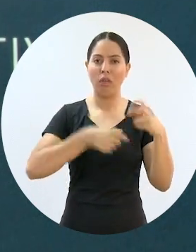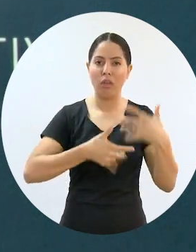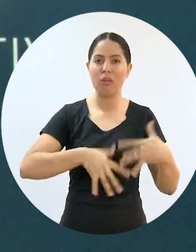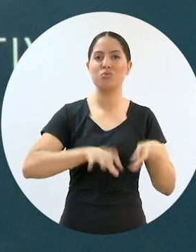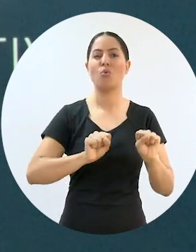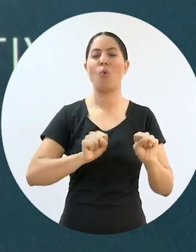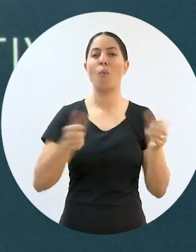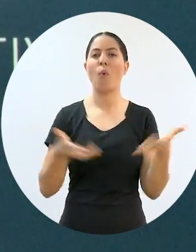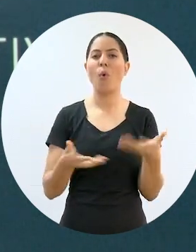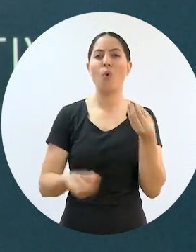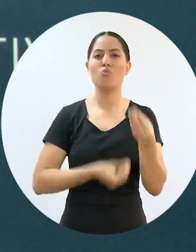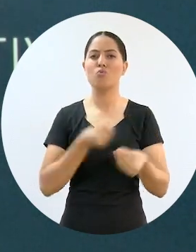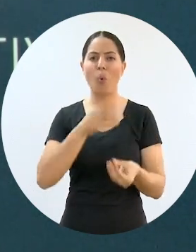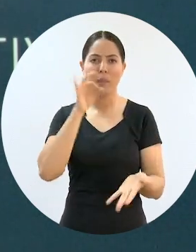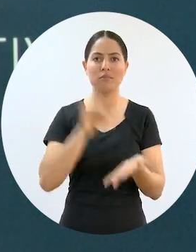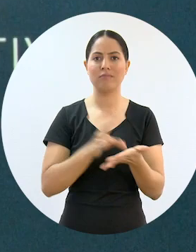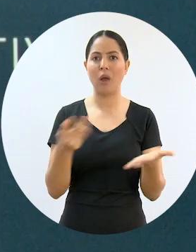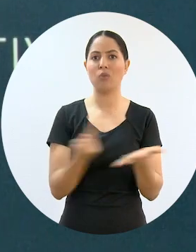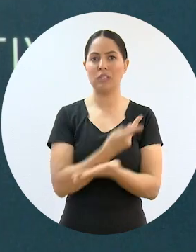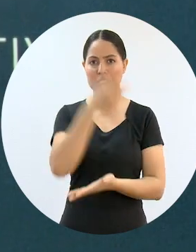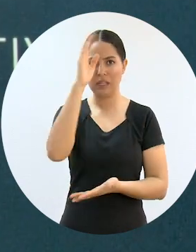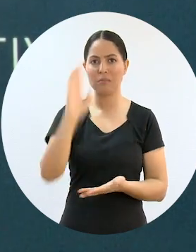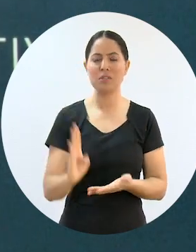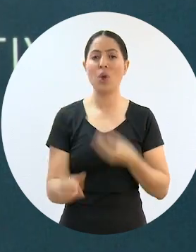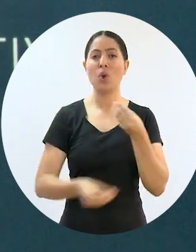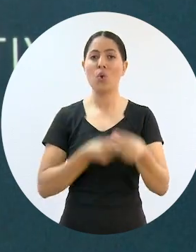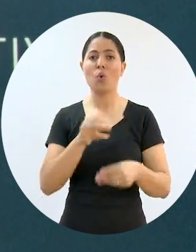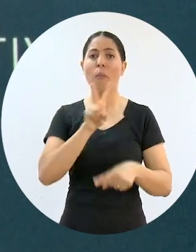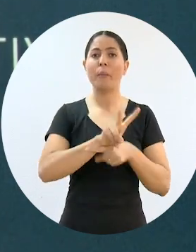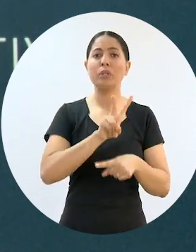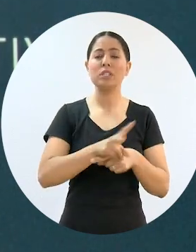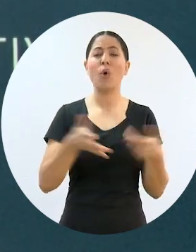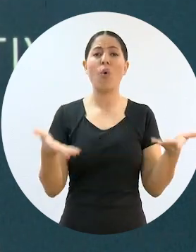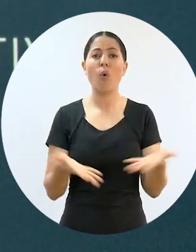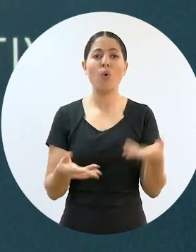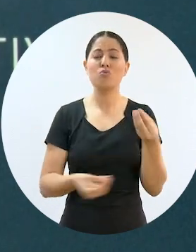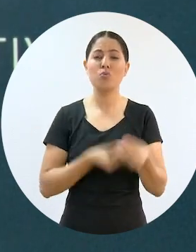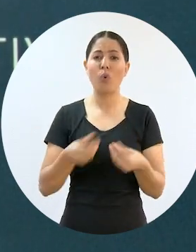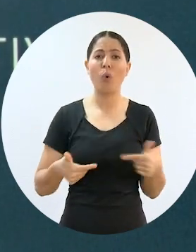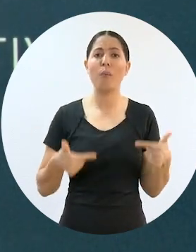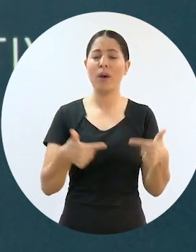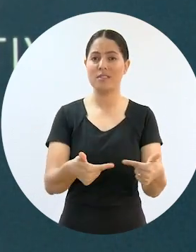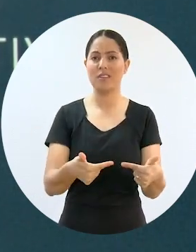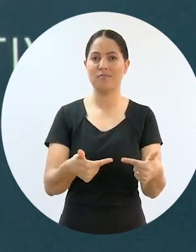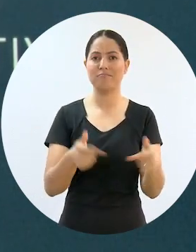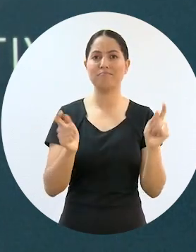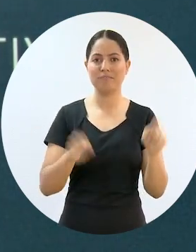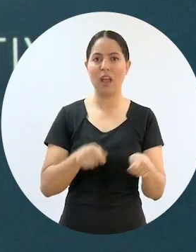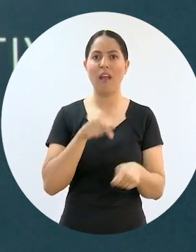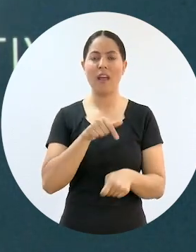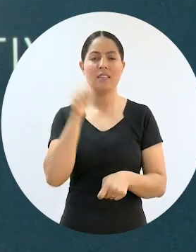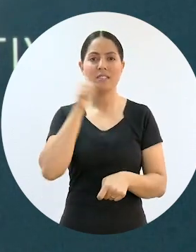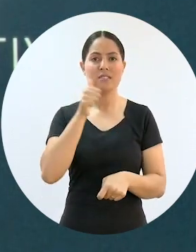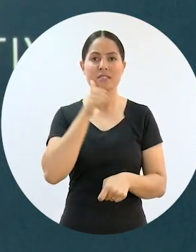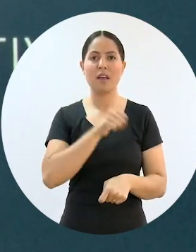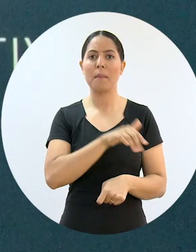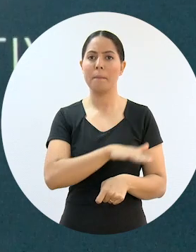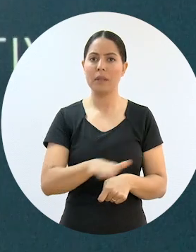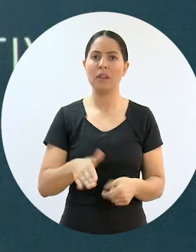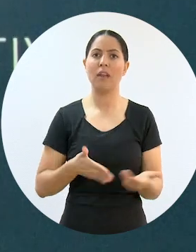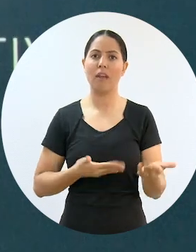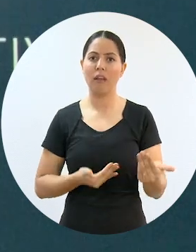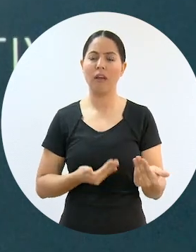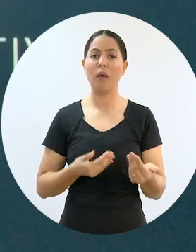hoje no país, o que está sendo realizado do ponto de vista de medidas protetivas para essas meninas, no sentido